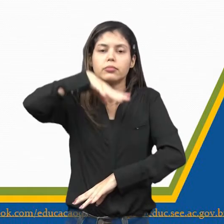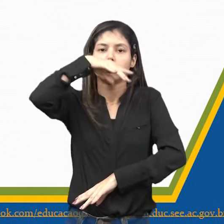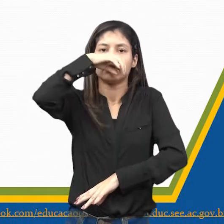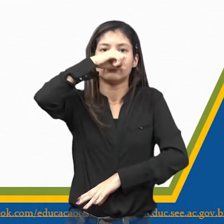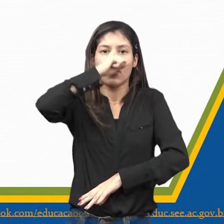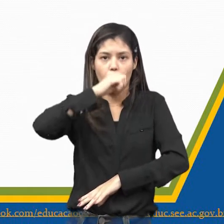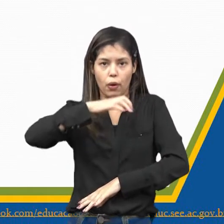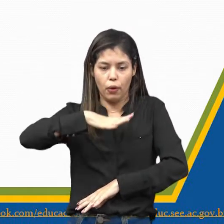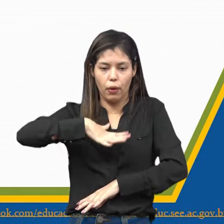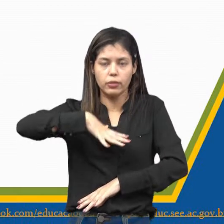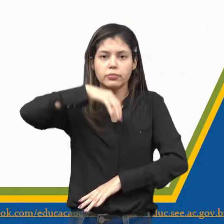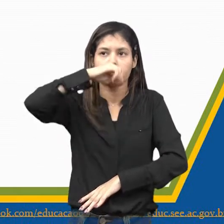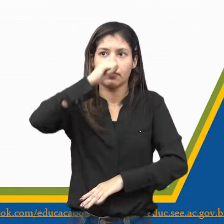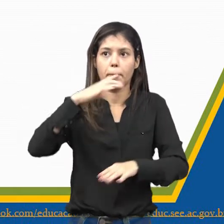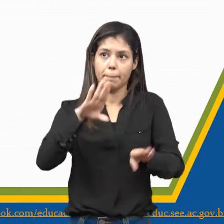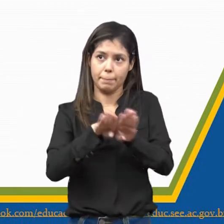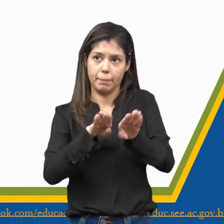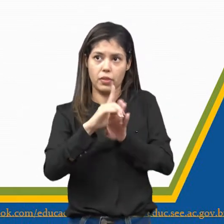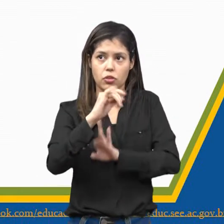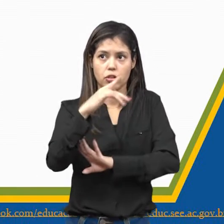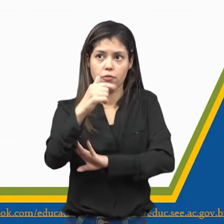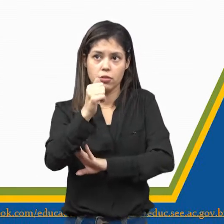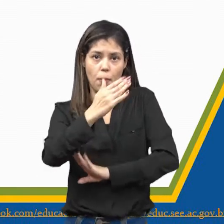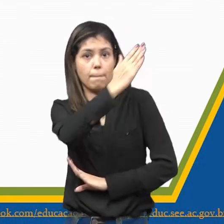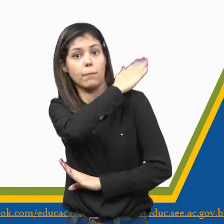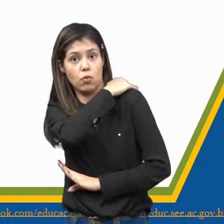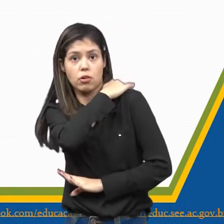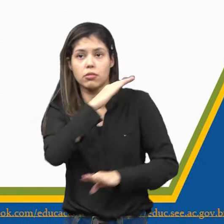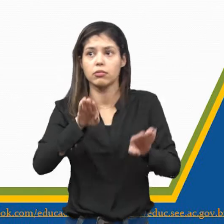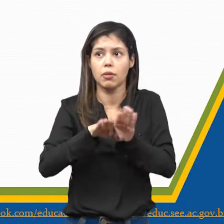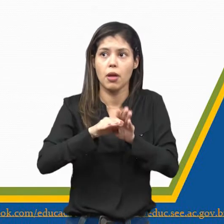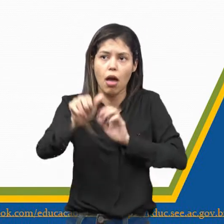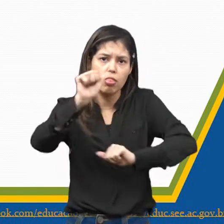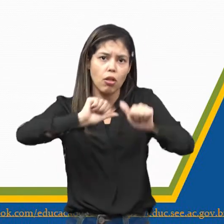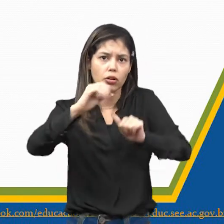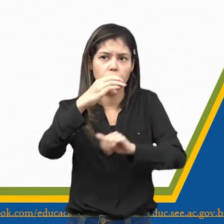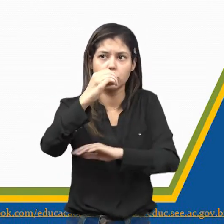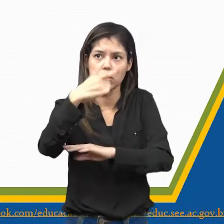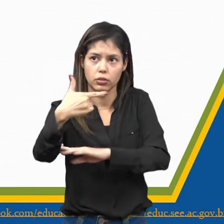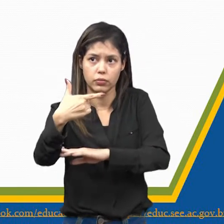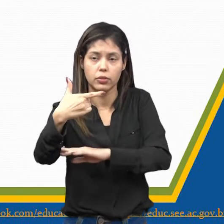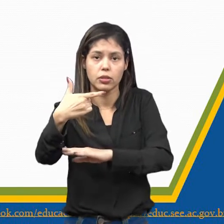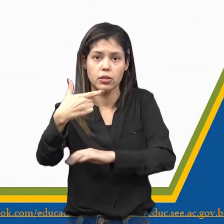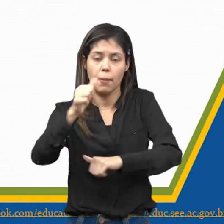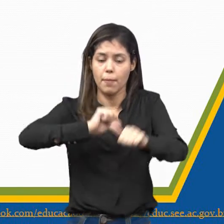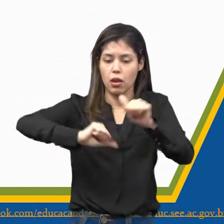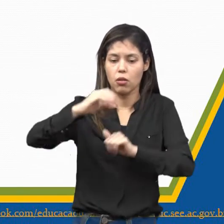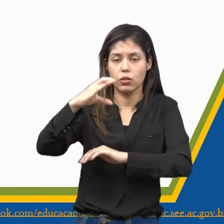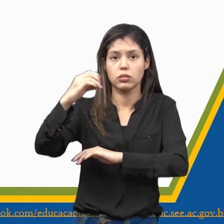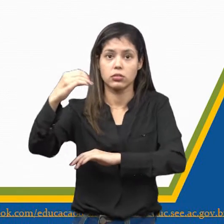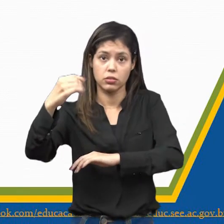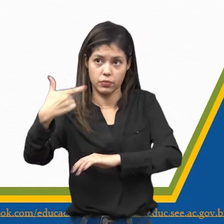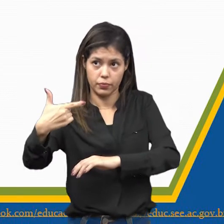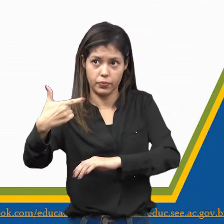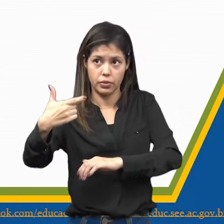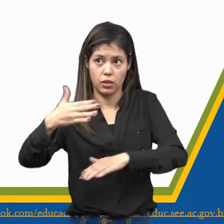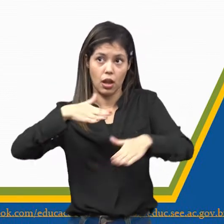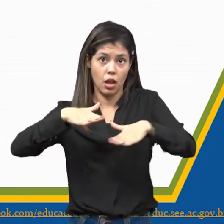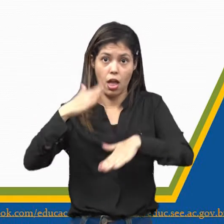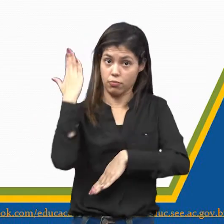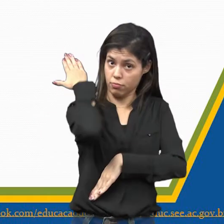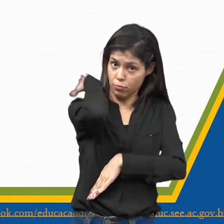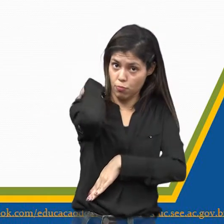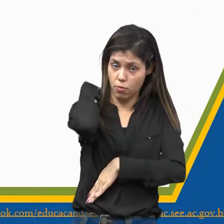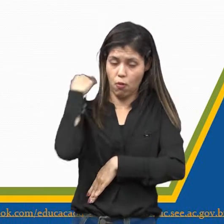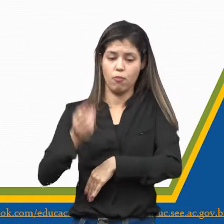nossos pulmões. Nós temos a difusão pulmonar, que é a troca do oxigênio pelo gás carbônico entre os pulmões e o